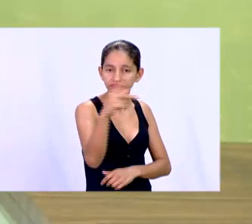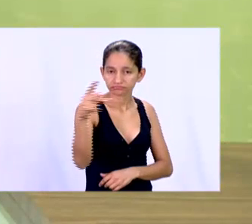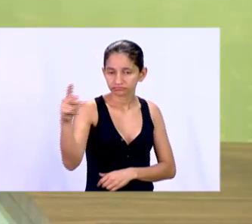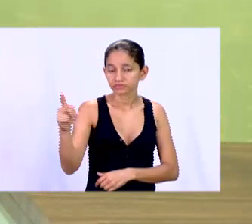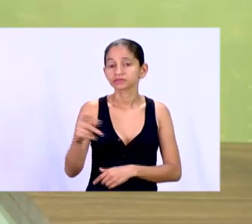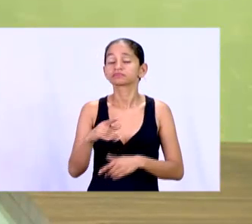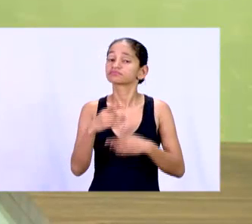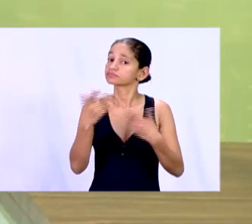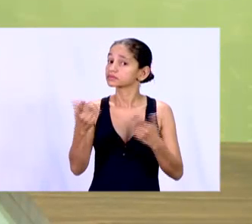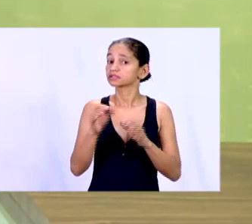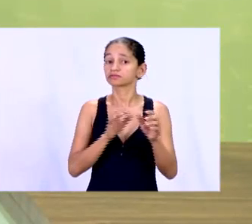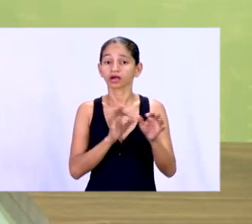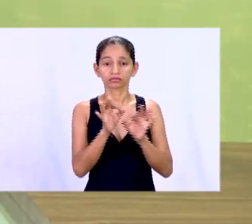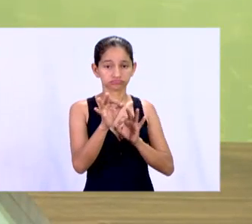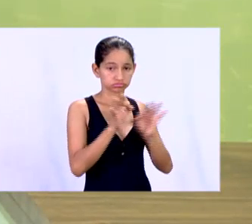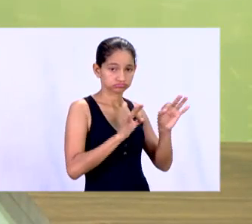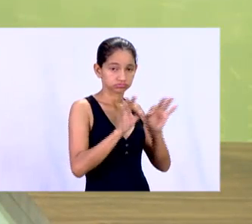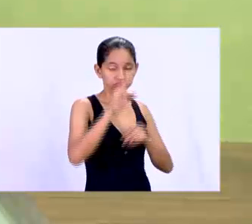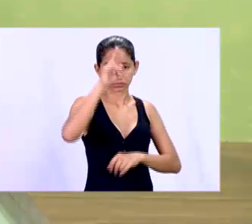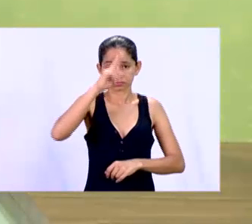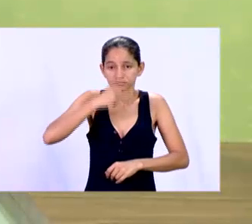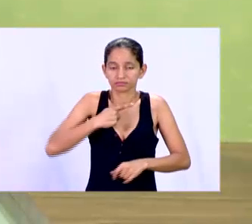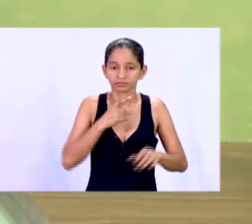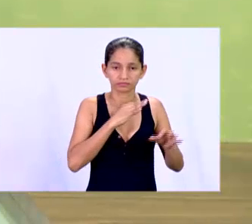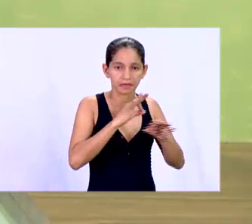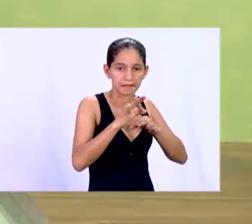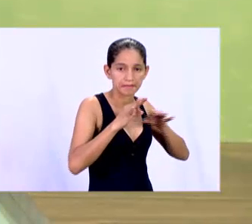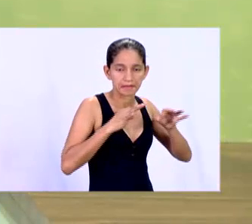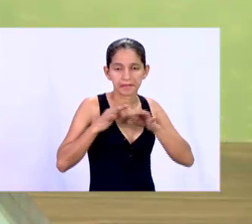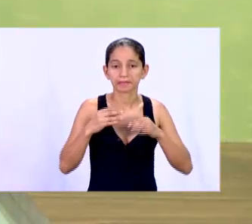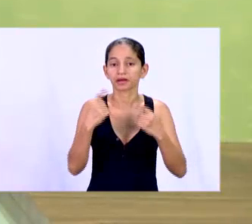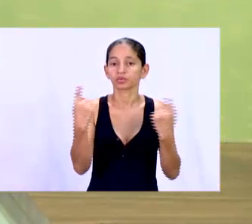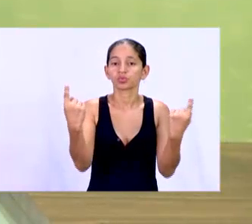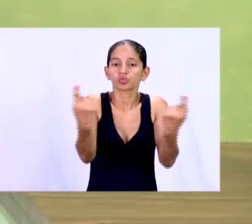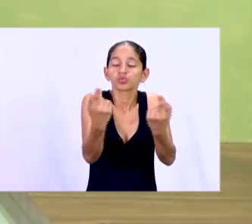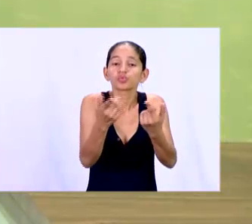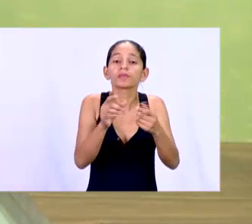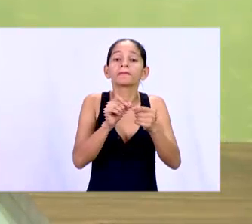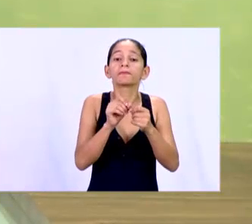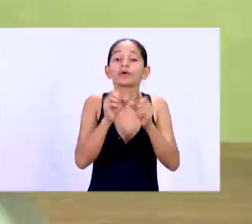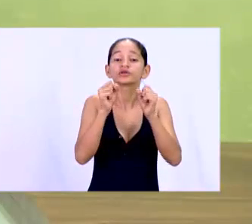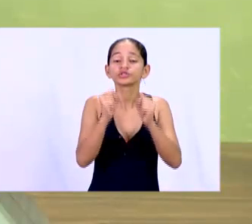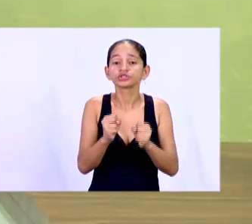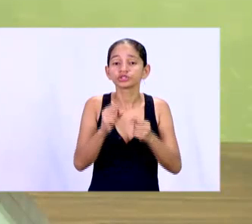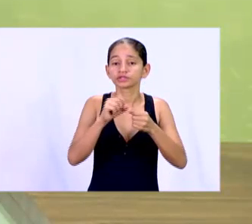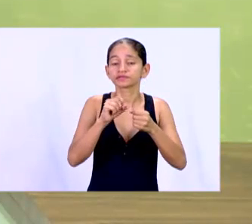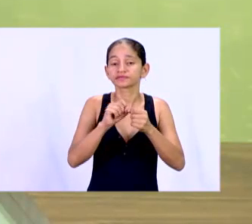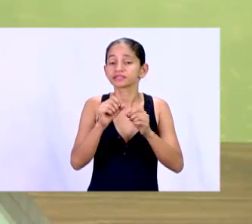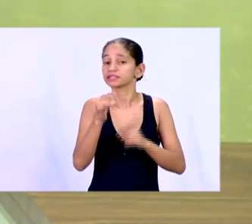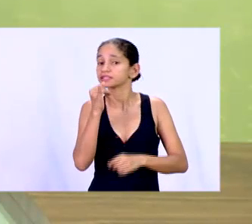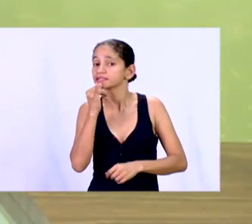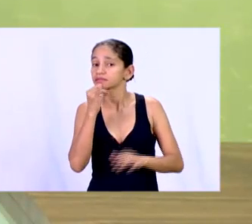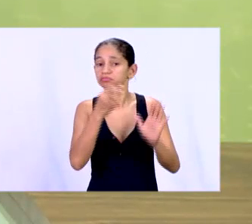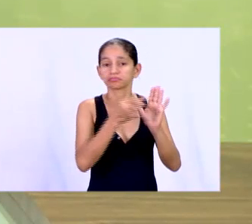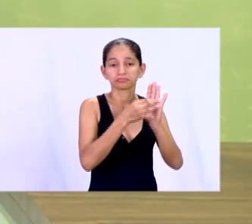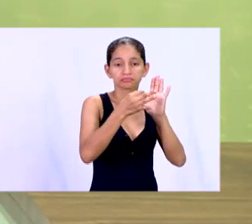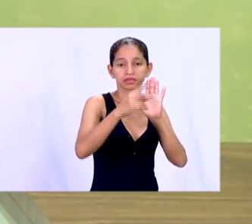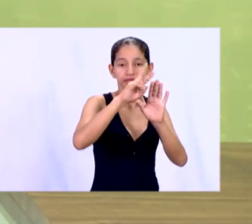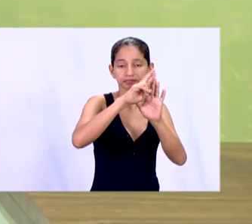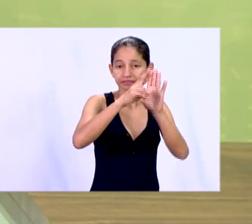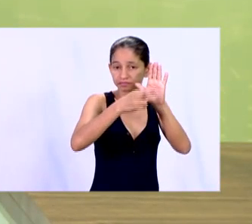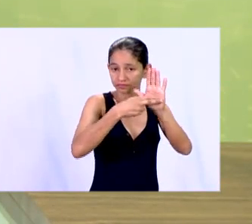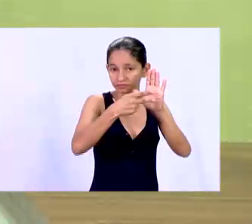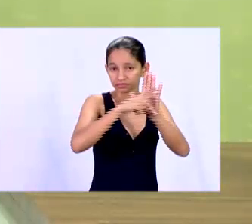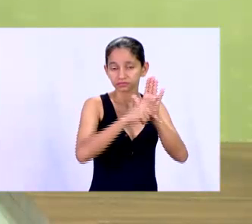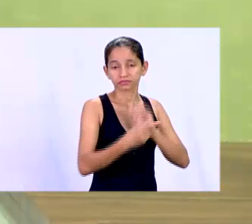se autogerencia, pois as pessoas com esse conceito podem dizer suas regras próprias, ou